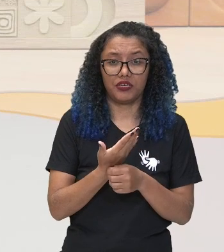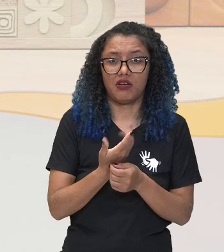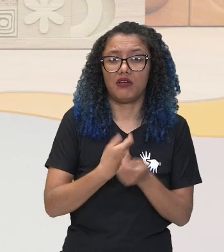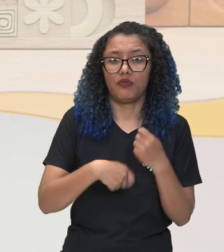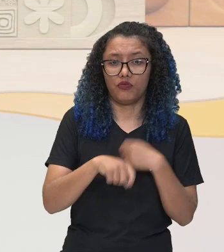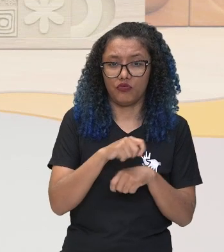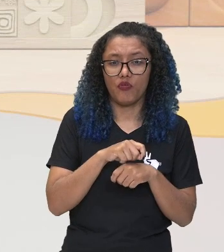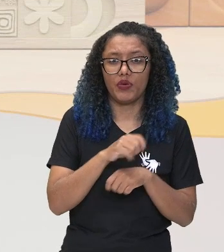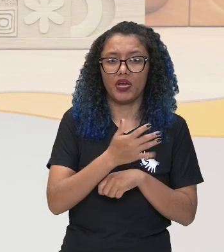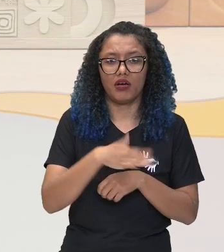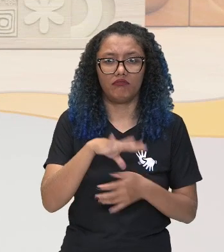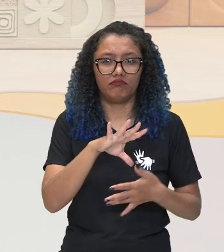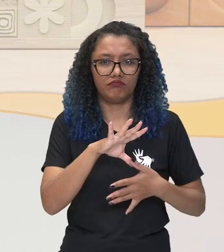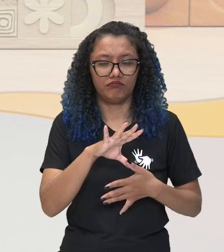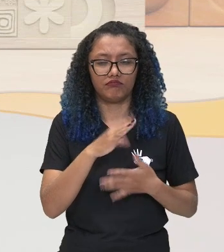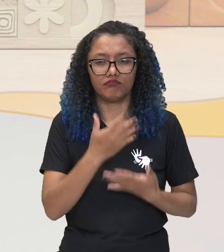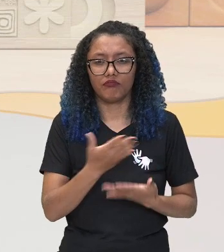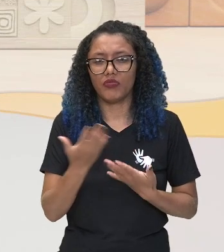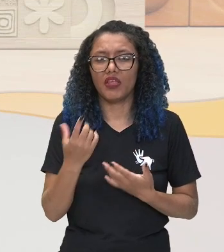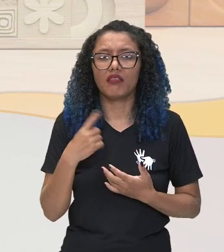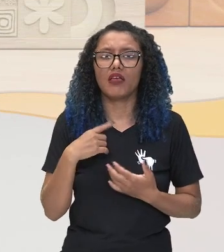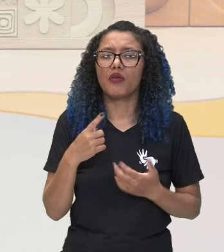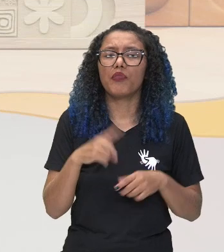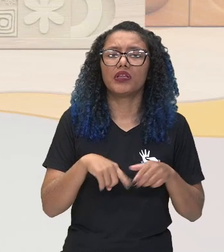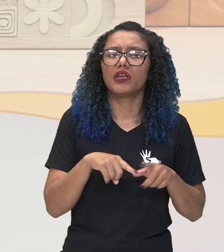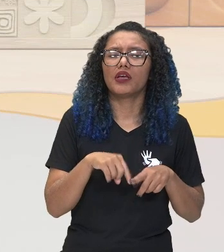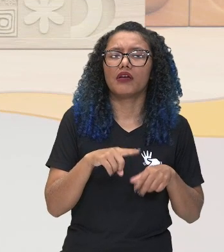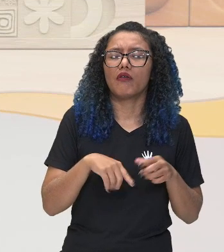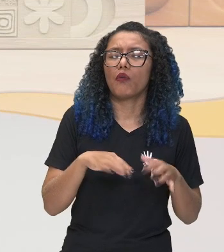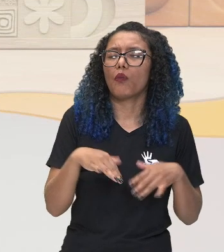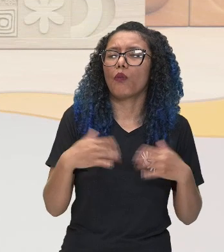Espanhola. Então, temos aí o ouro,